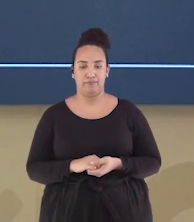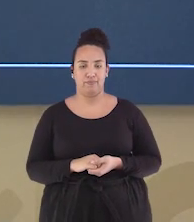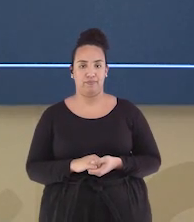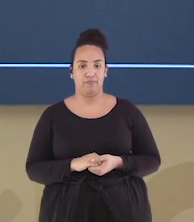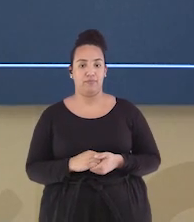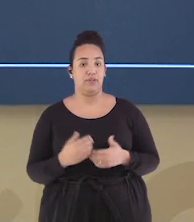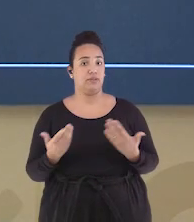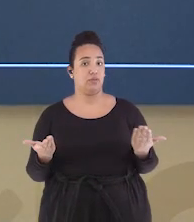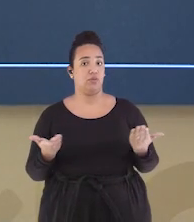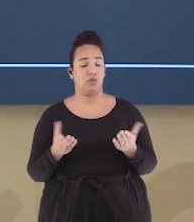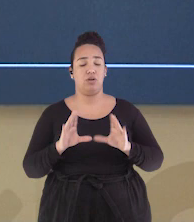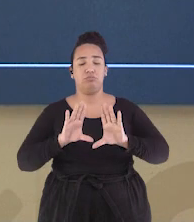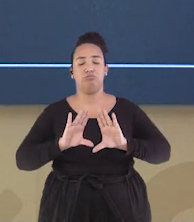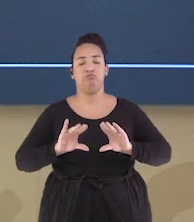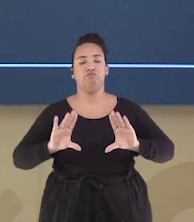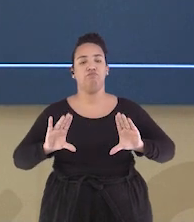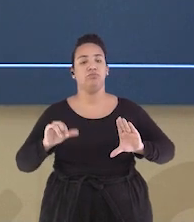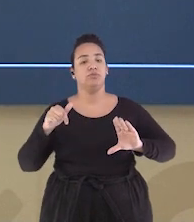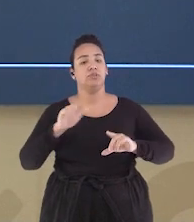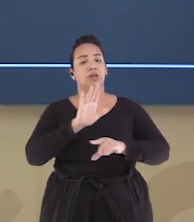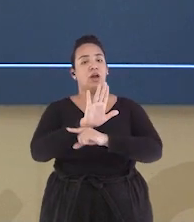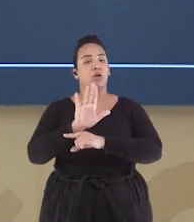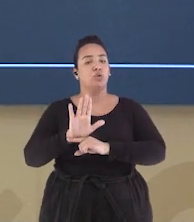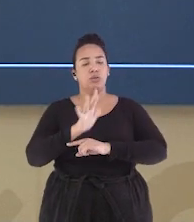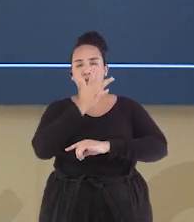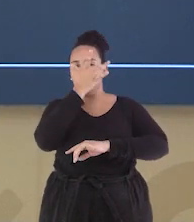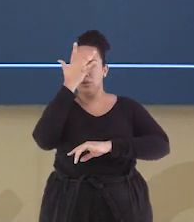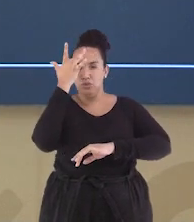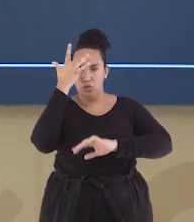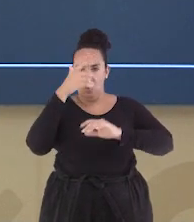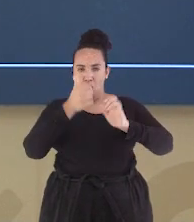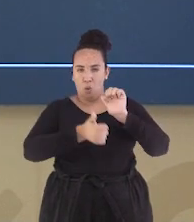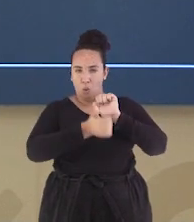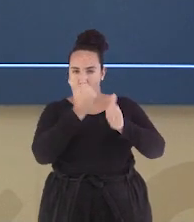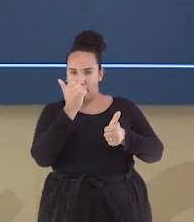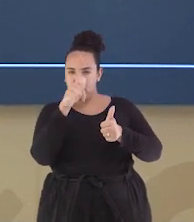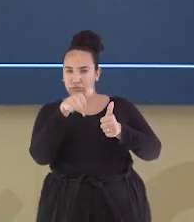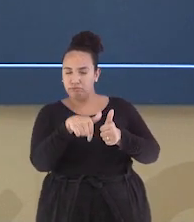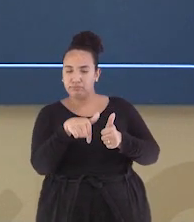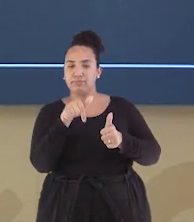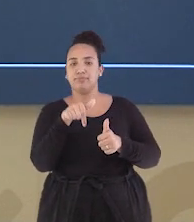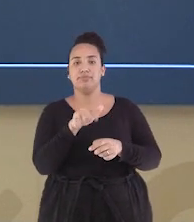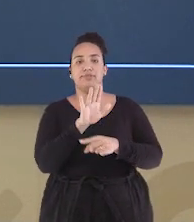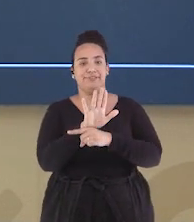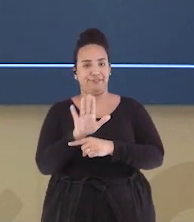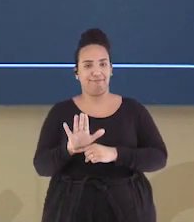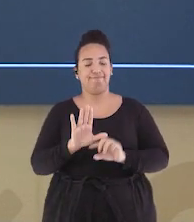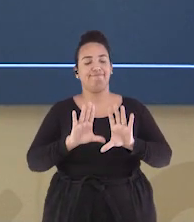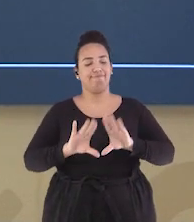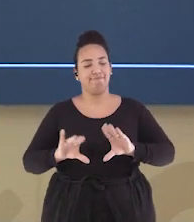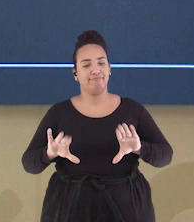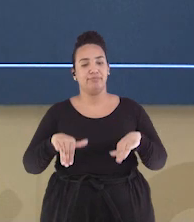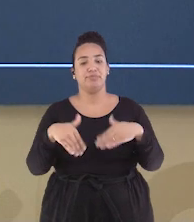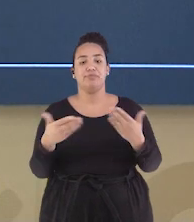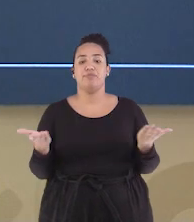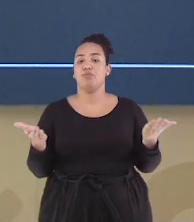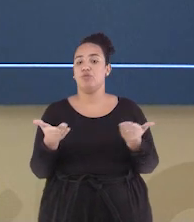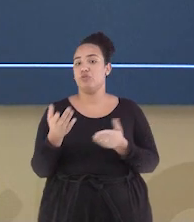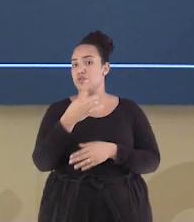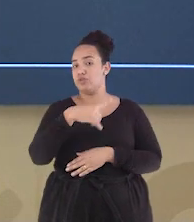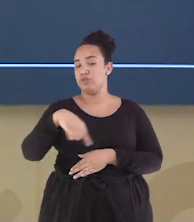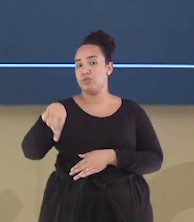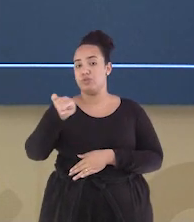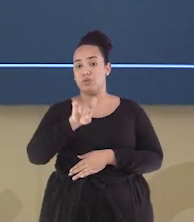Esse relaxamento ajuda muito os atletas de diversas modalidades. Na prática, vamos trabalhar a liberação